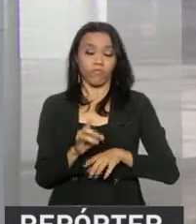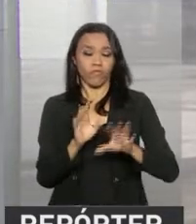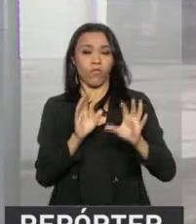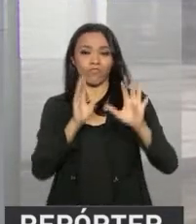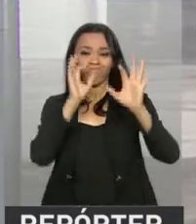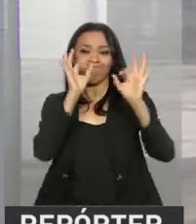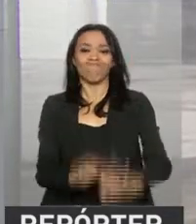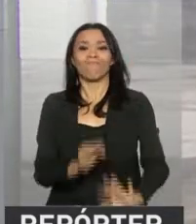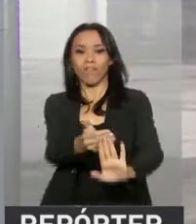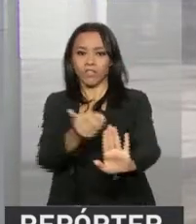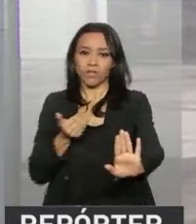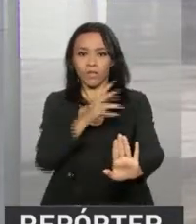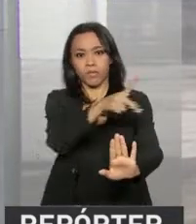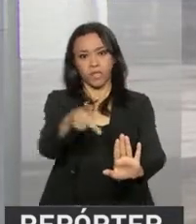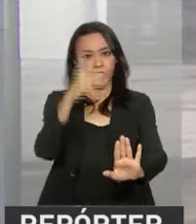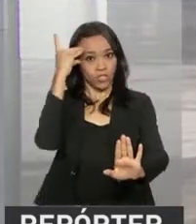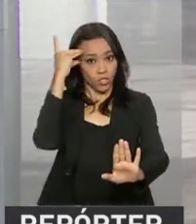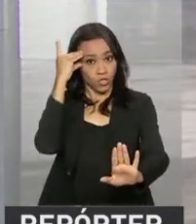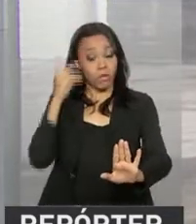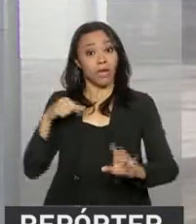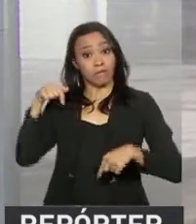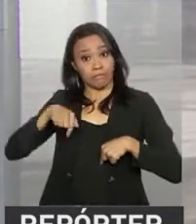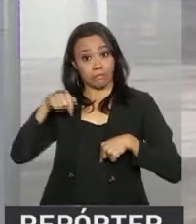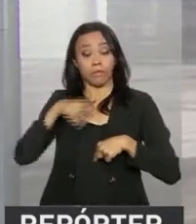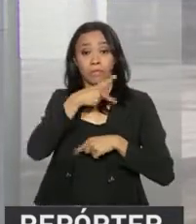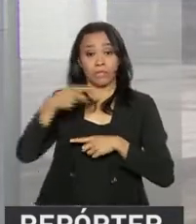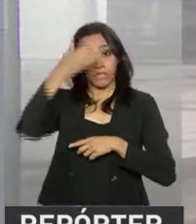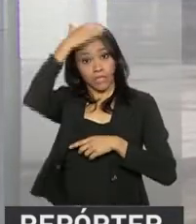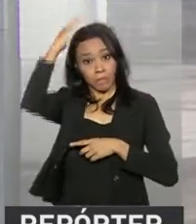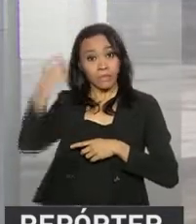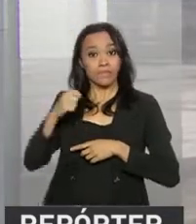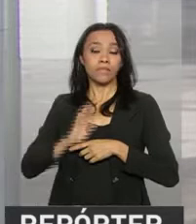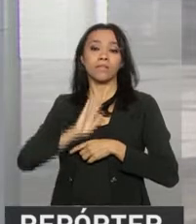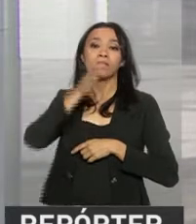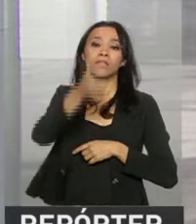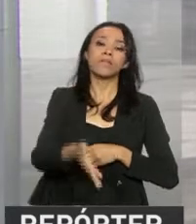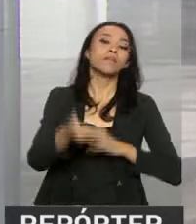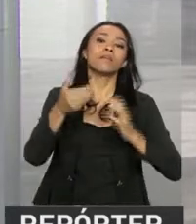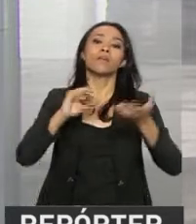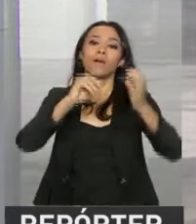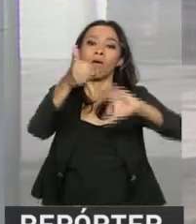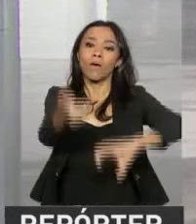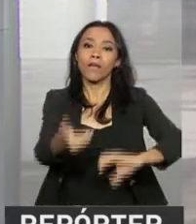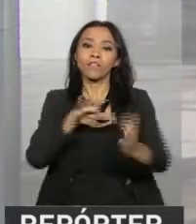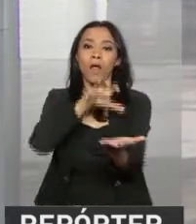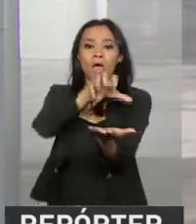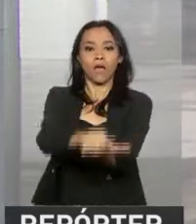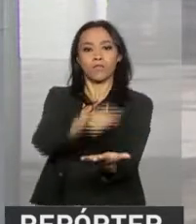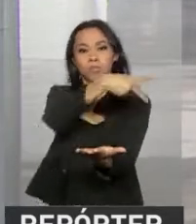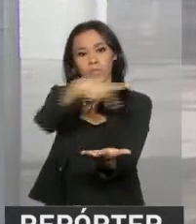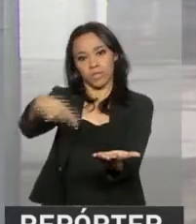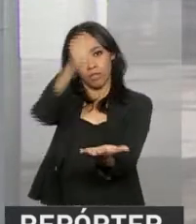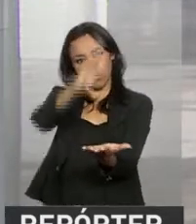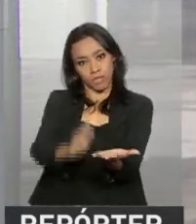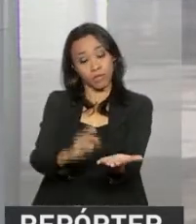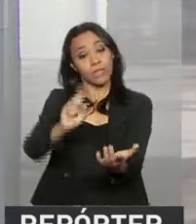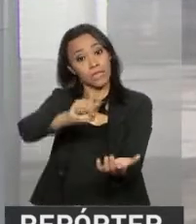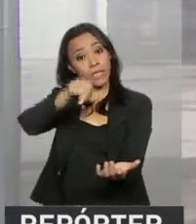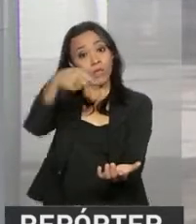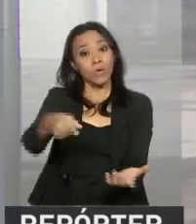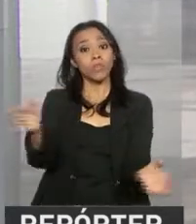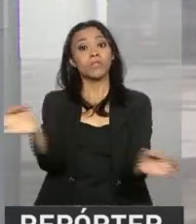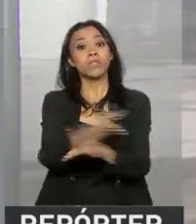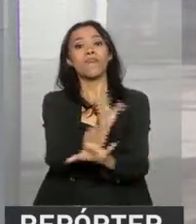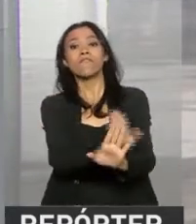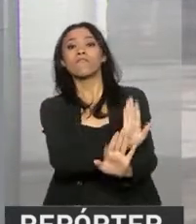confirmado o presente tem mais de ver ali ao congresso para tomar posse e é possível também que o presidente tem me viagem hoje